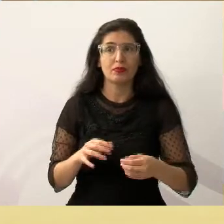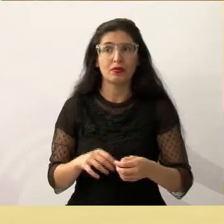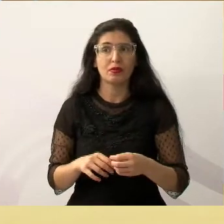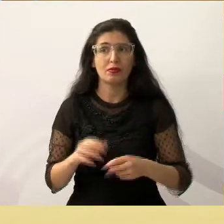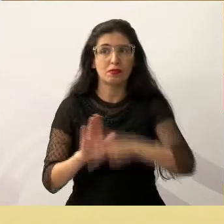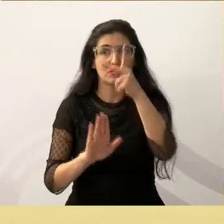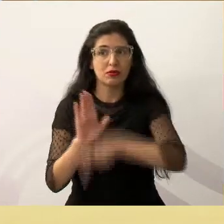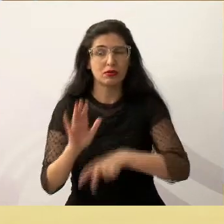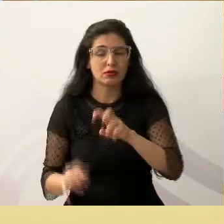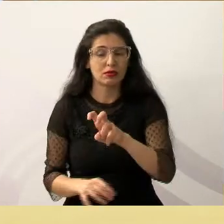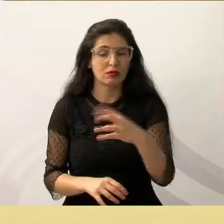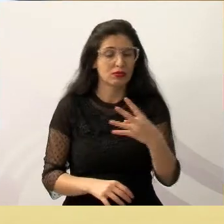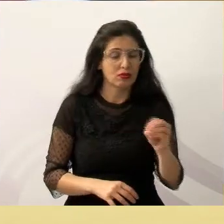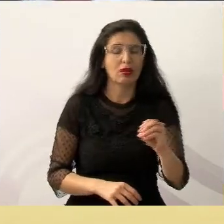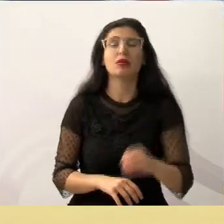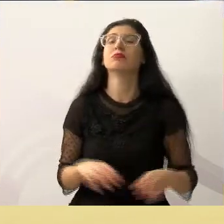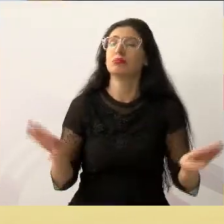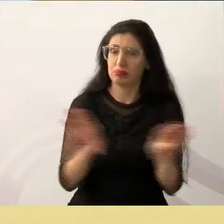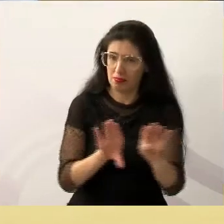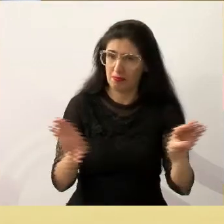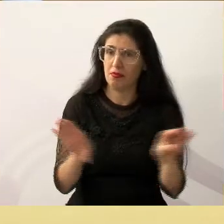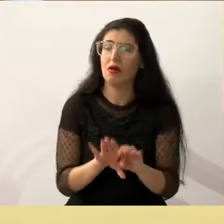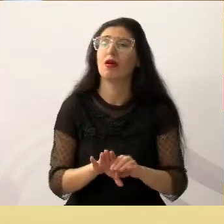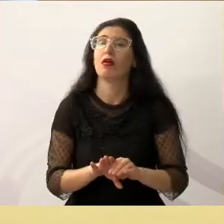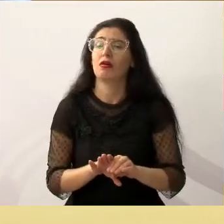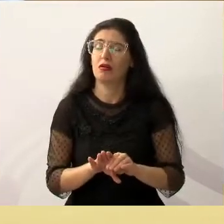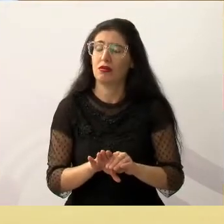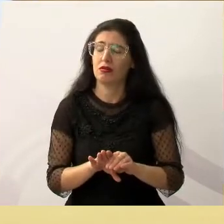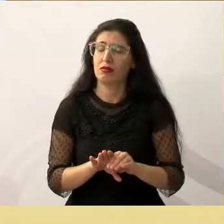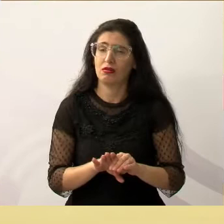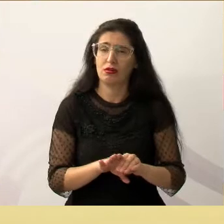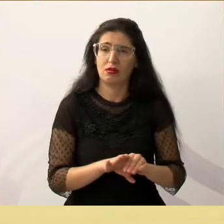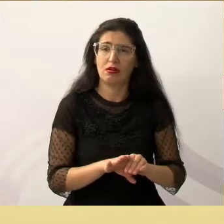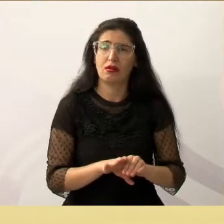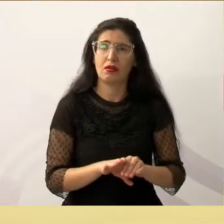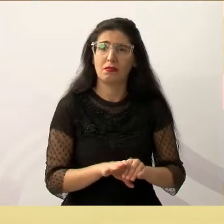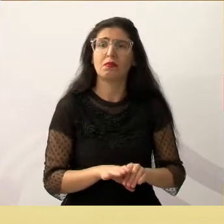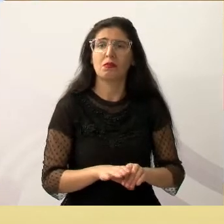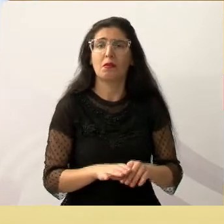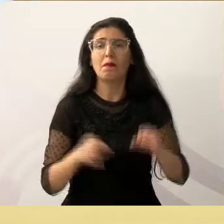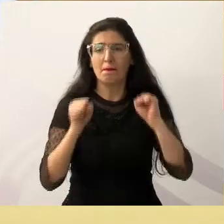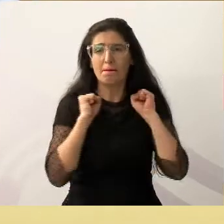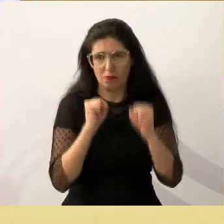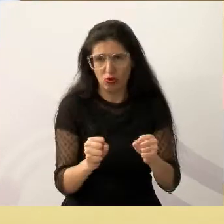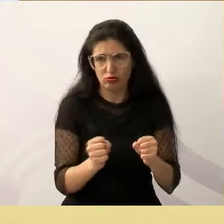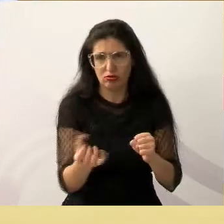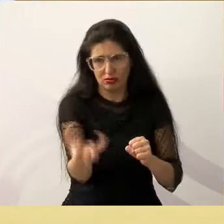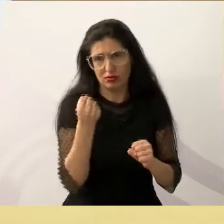540, serão beneficiados aqui nesse projeto. É muito importante porque eles também